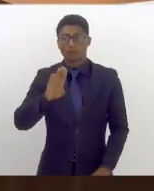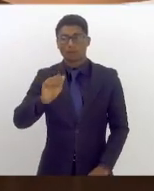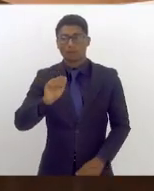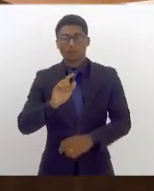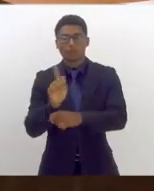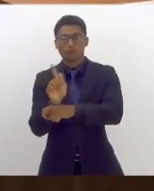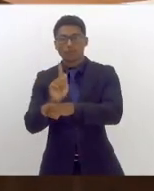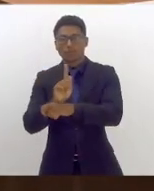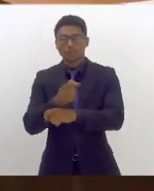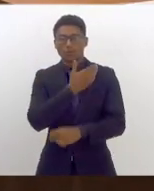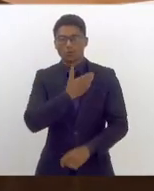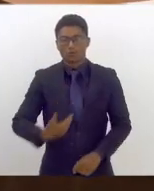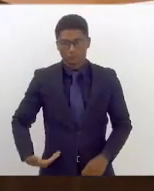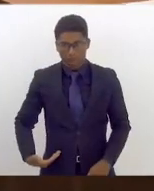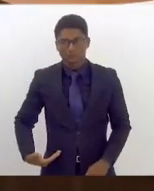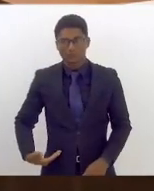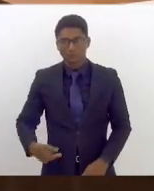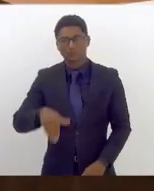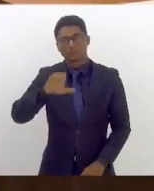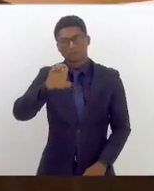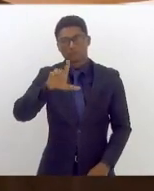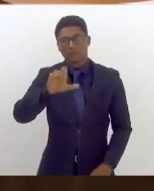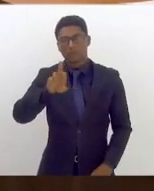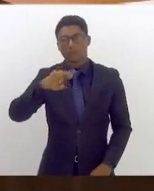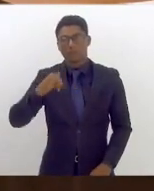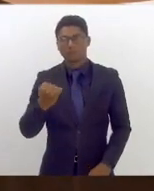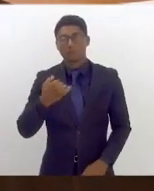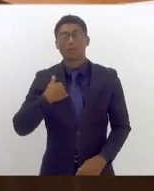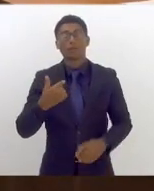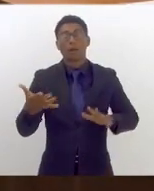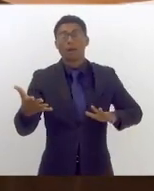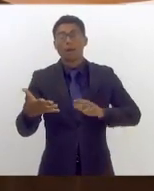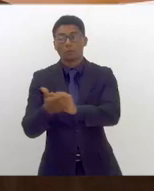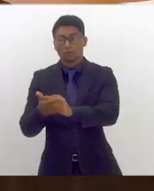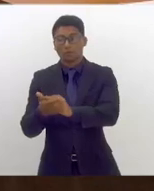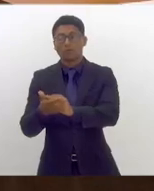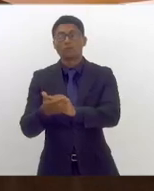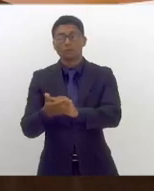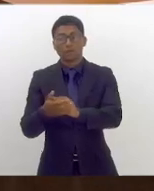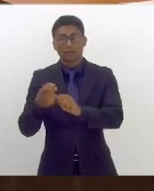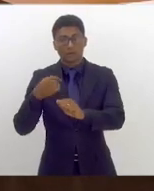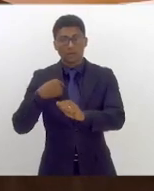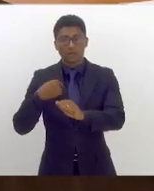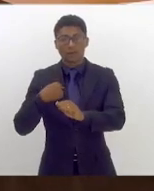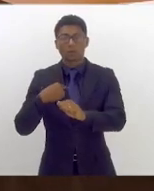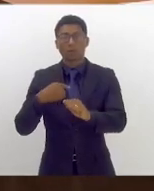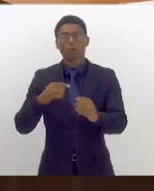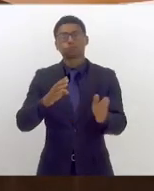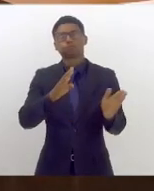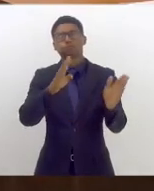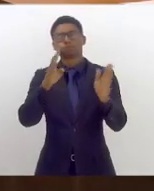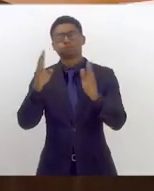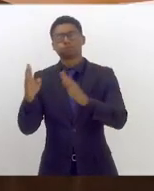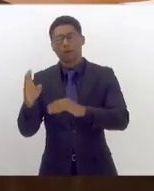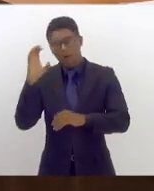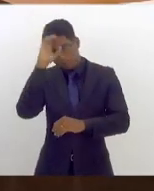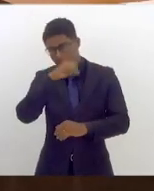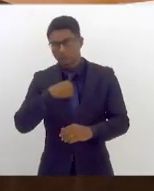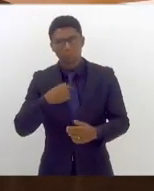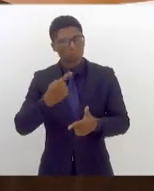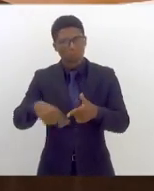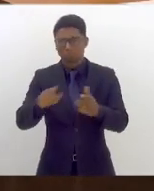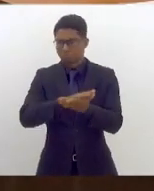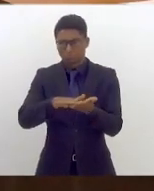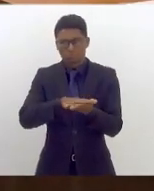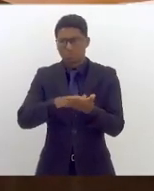Pública patrocinada pela elege eu me matriculei conselho inteirinho não vejo problema nenhum estudar